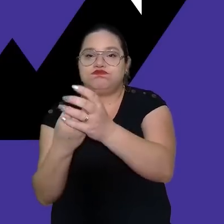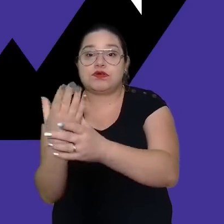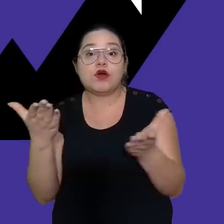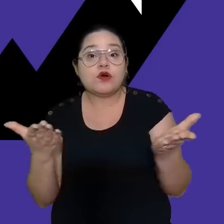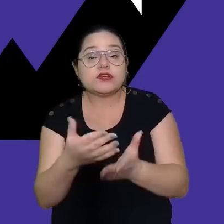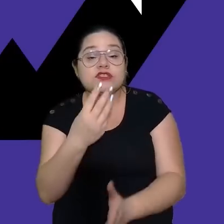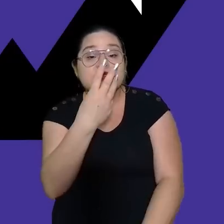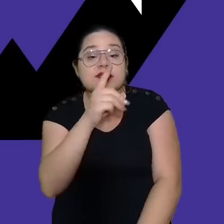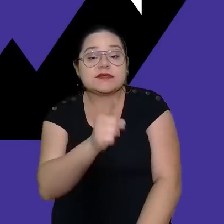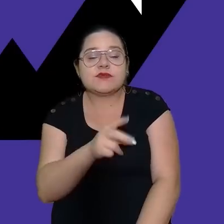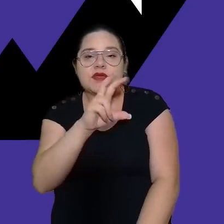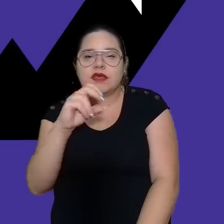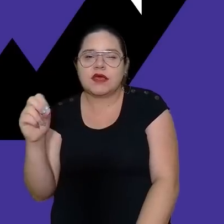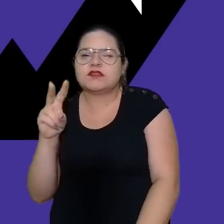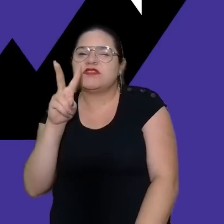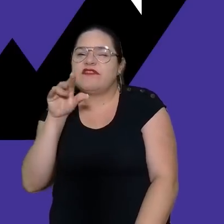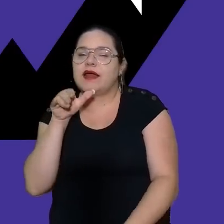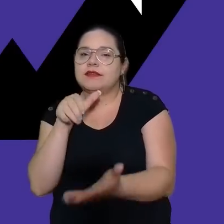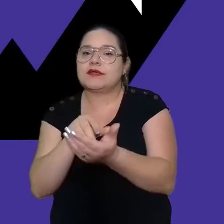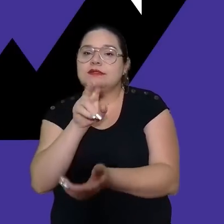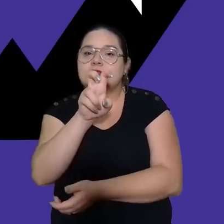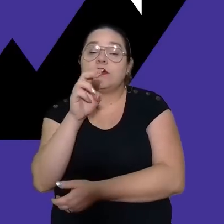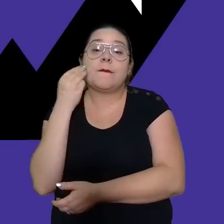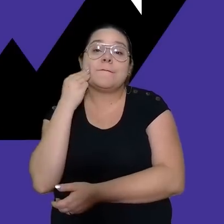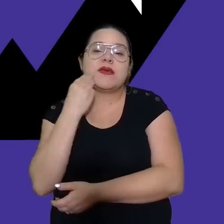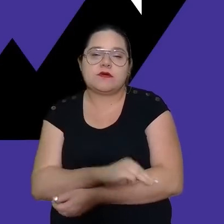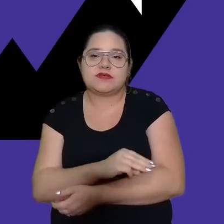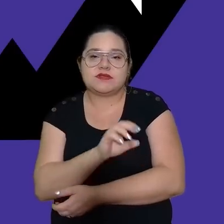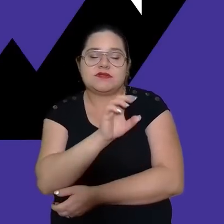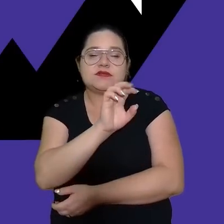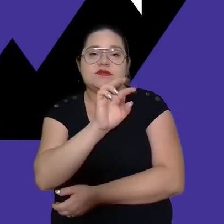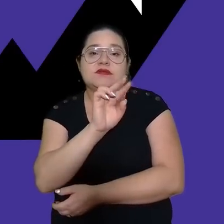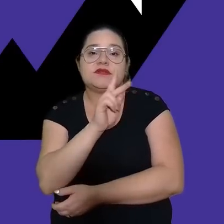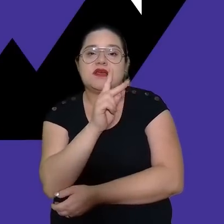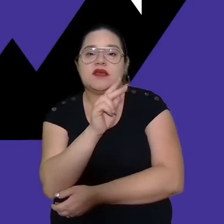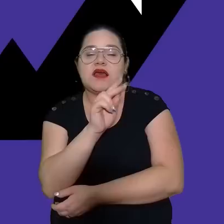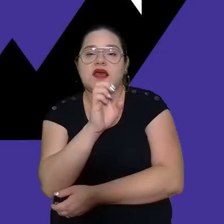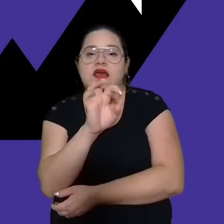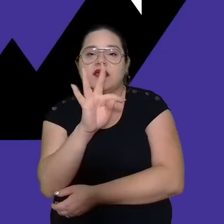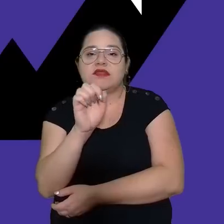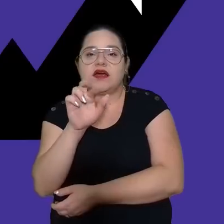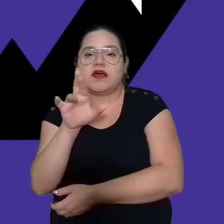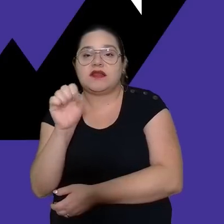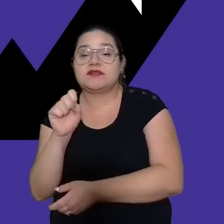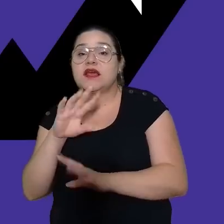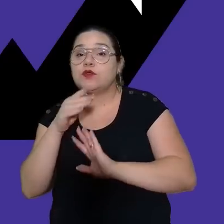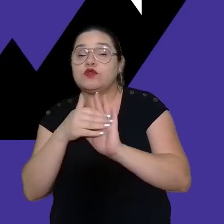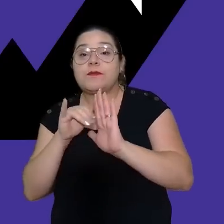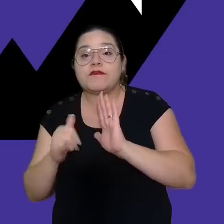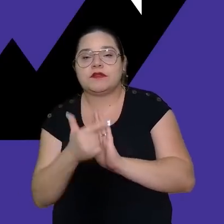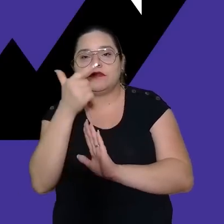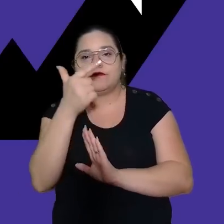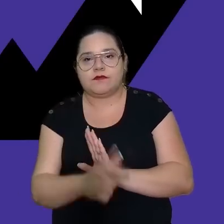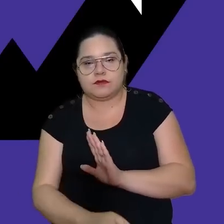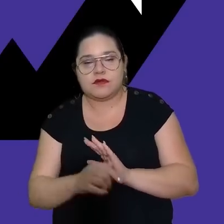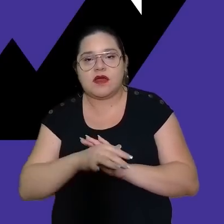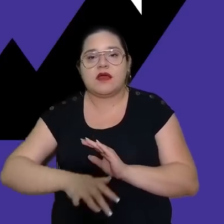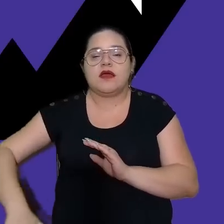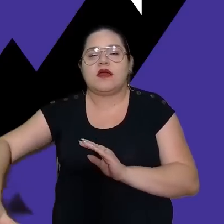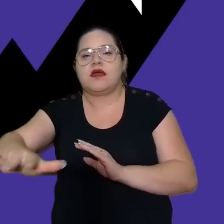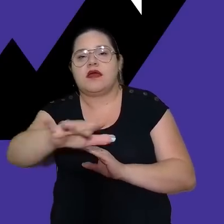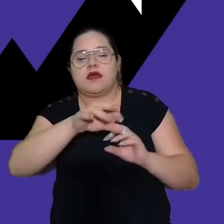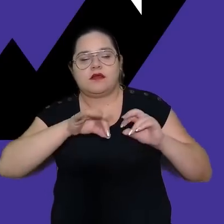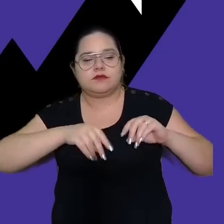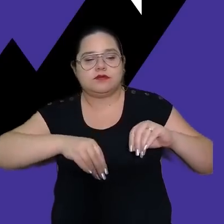3.500 e deve chegar a 5 milhões de hectares sem desmatamento. Reaproveitamento, área degradada, pastos